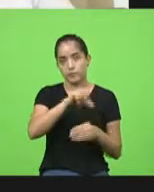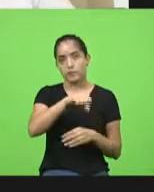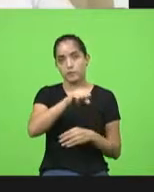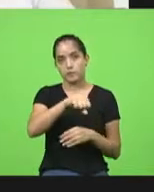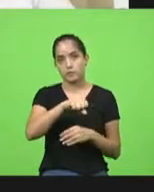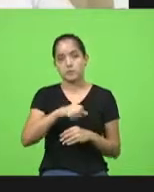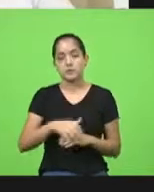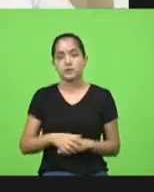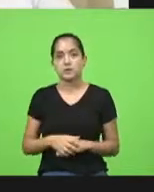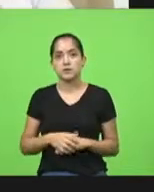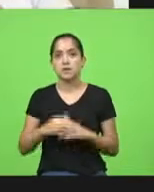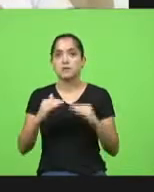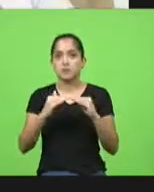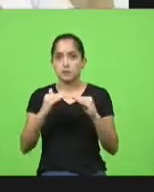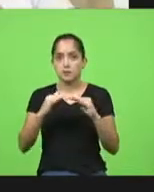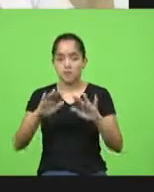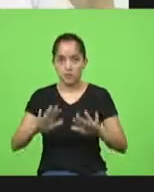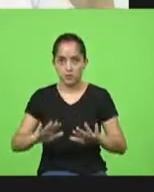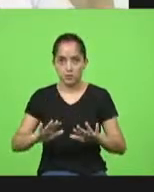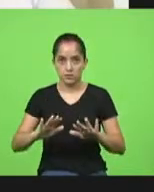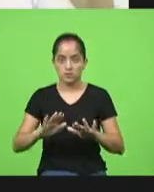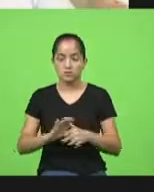Deputados que aprovam, permaneçam como se encontram.